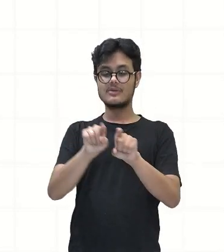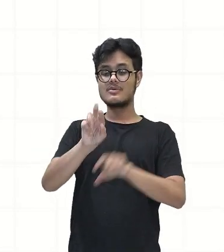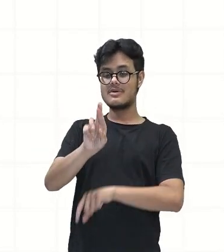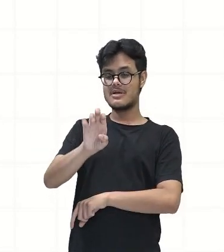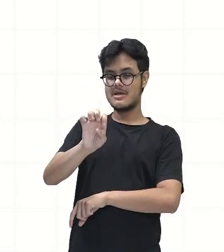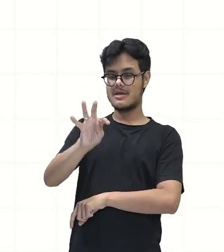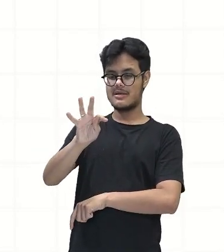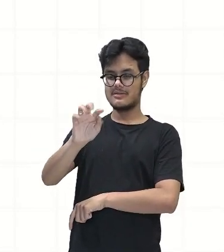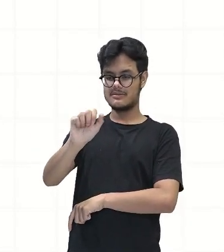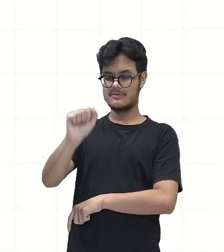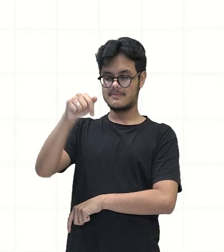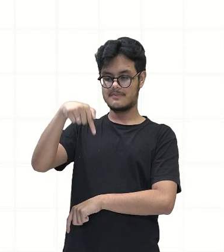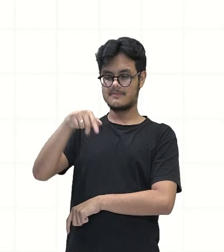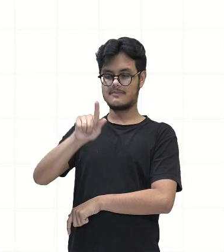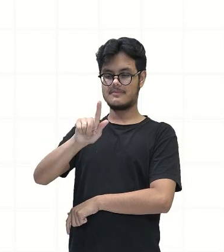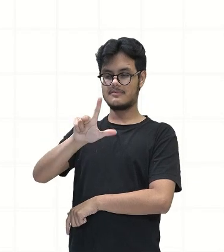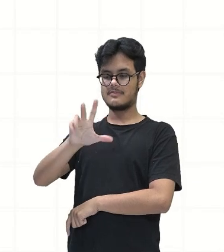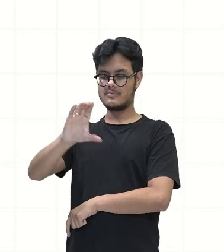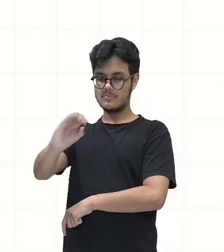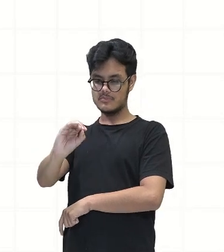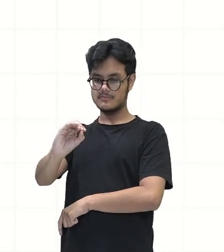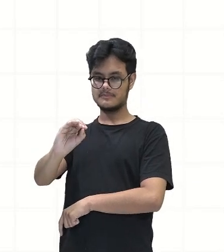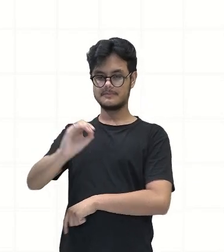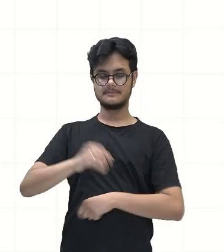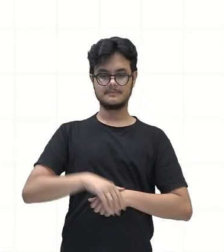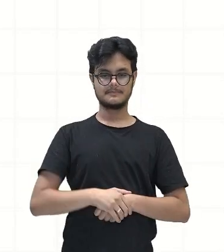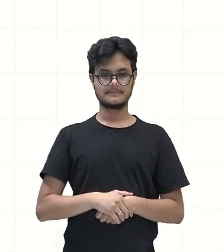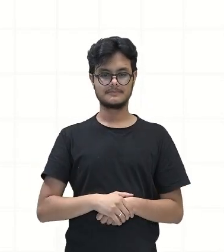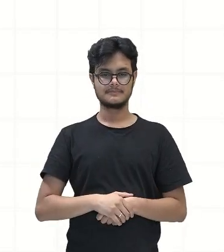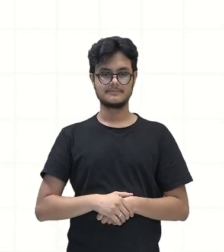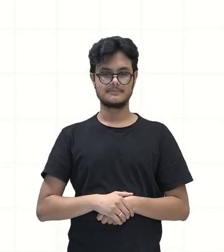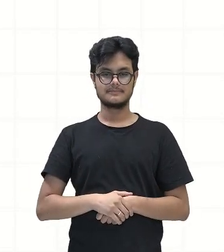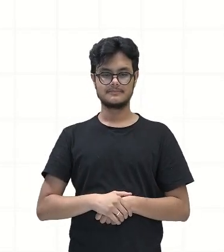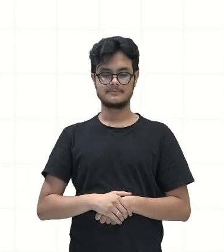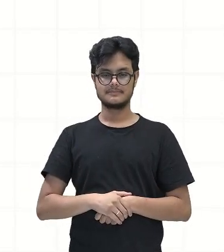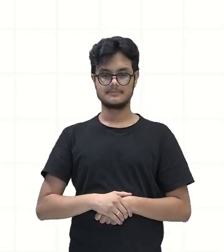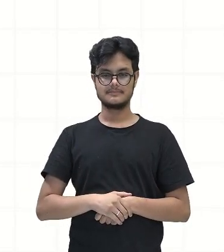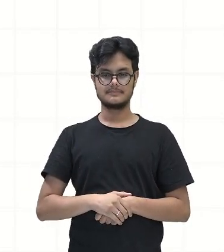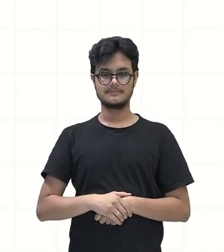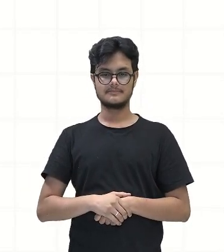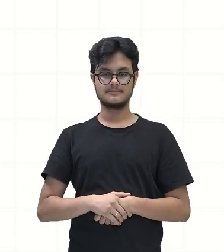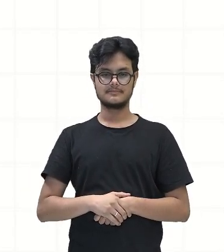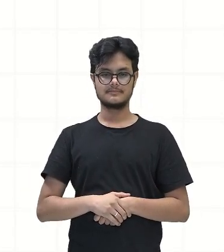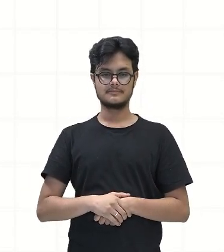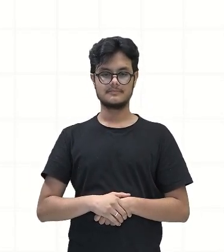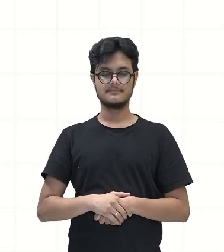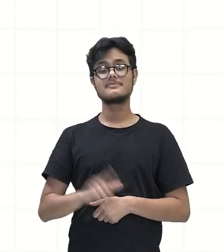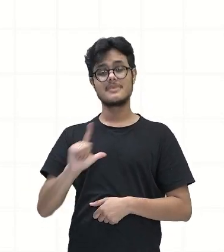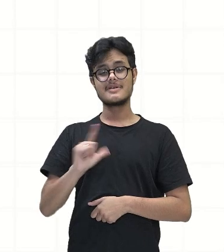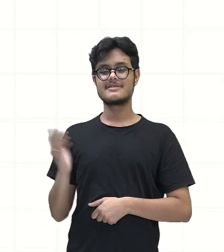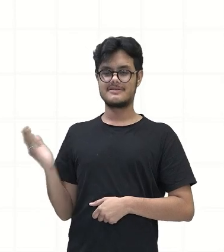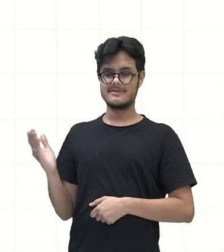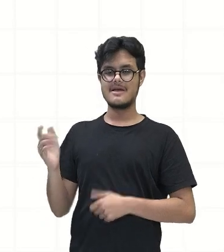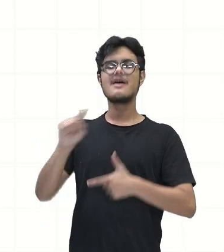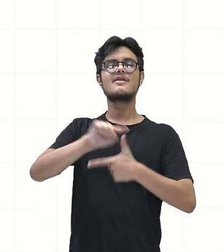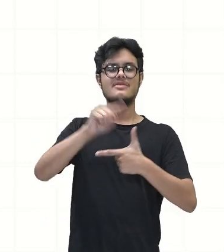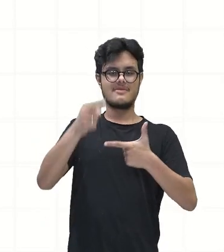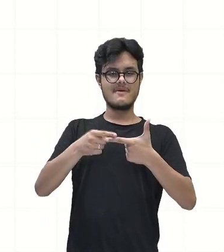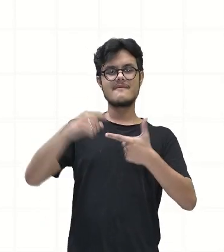ficasse assim, né? Vou fazer menor aqui um pouco. Como se ficasse assim. E isso é o quê? Um triângulo retângulo, olha